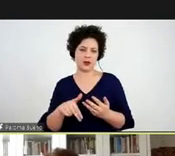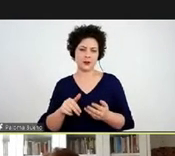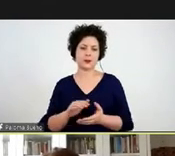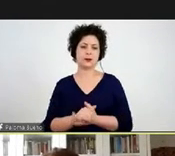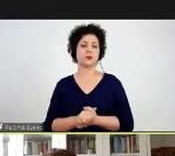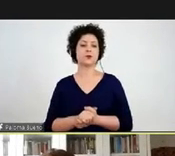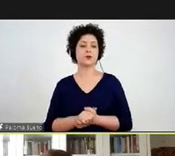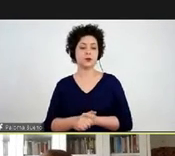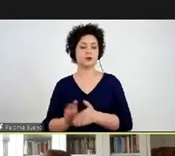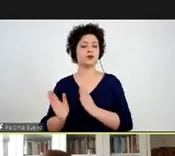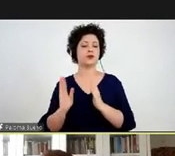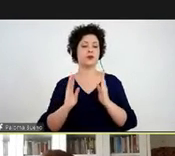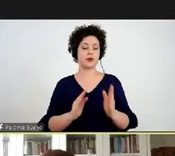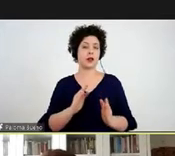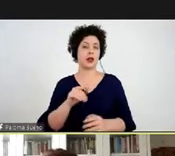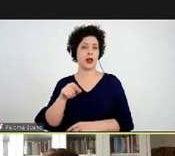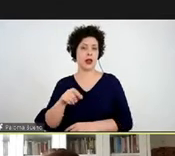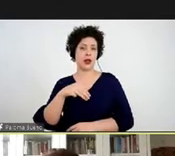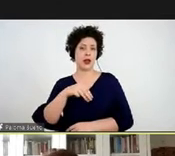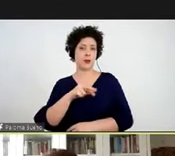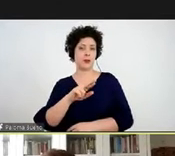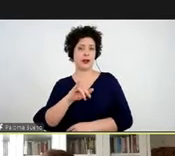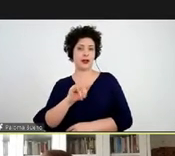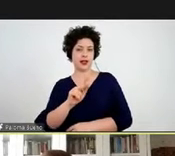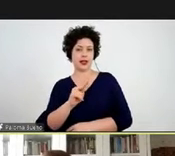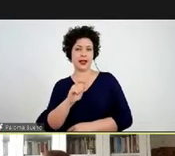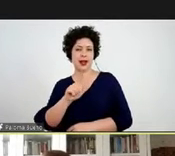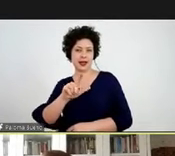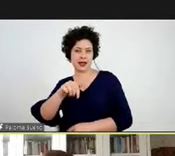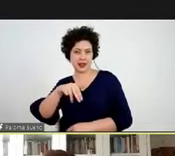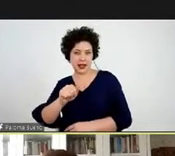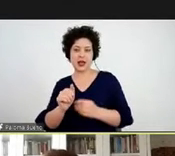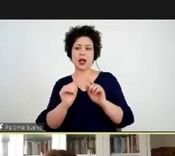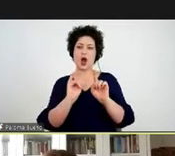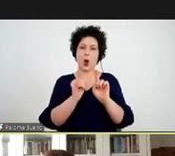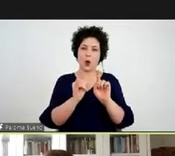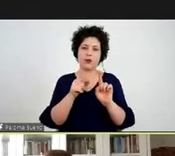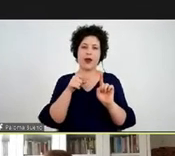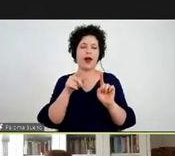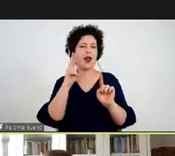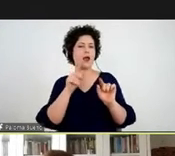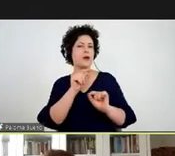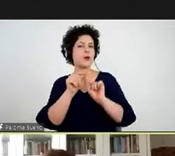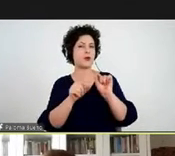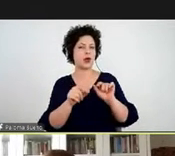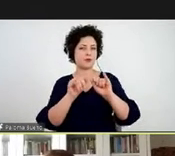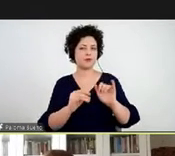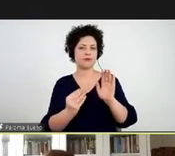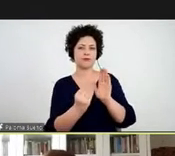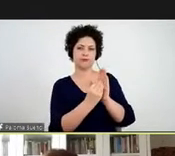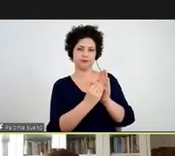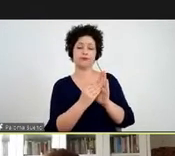Na narrativa da Maria Helena, novamente, que eu resgato, ela lembra que o fato de